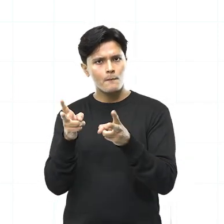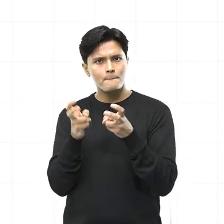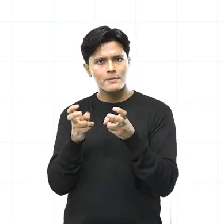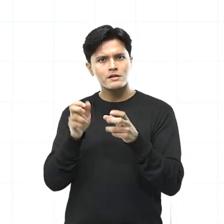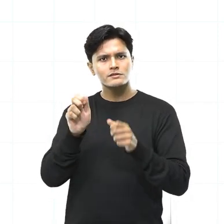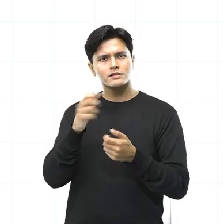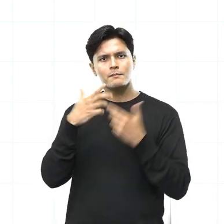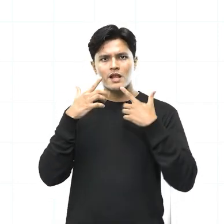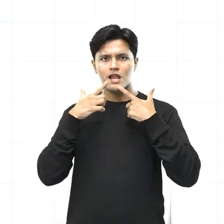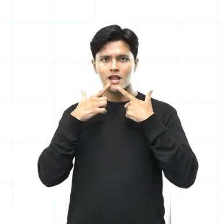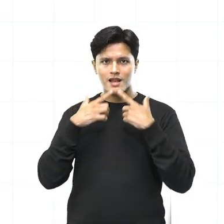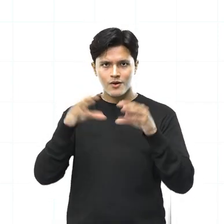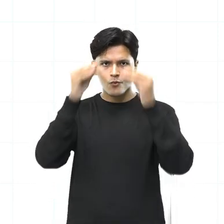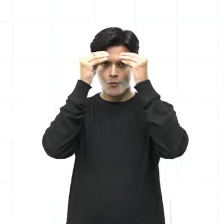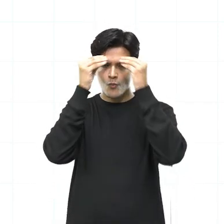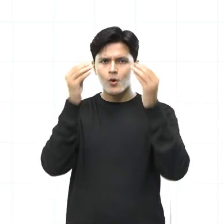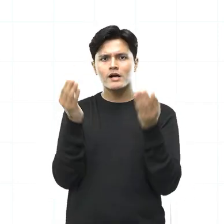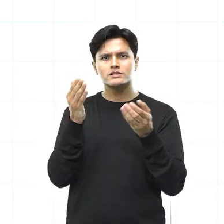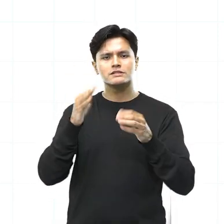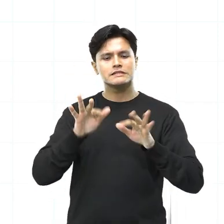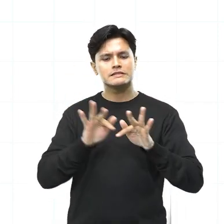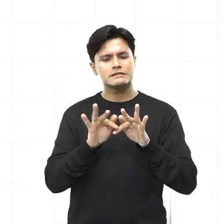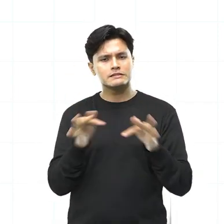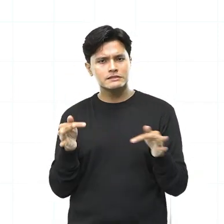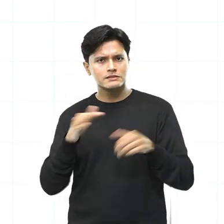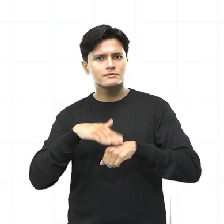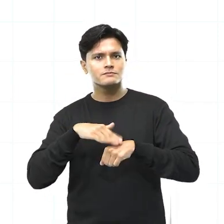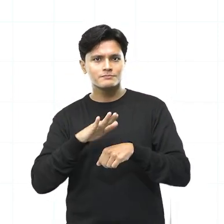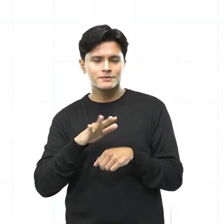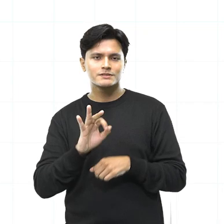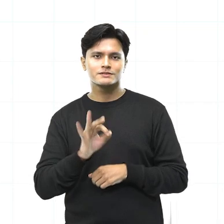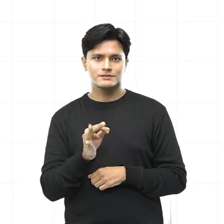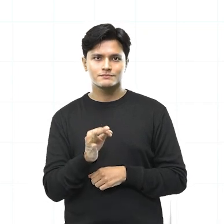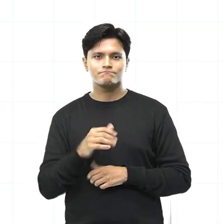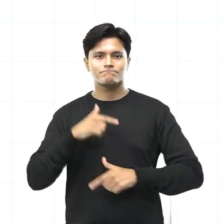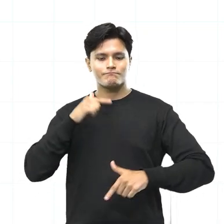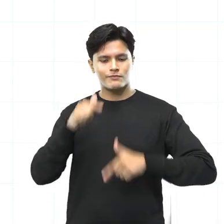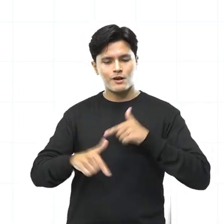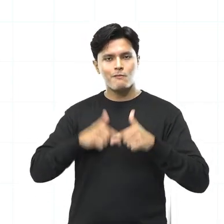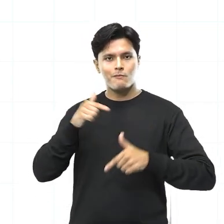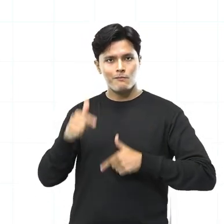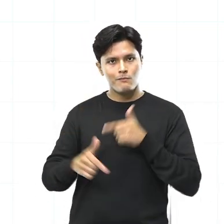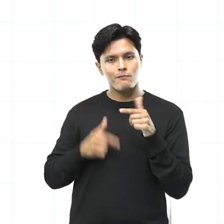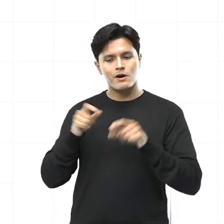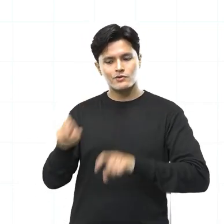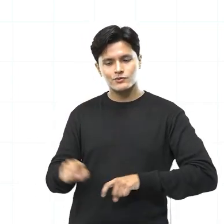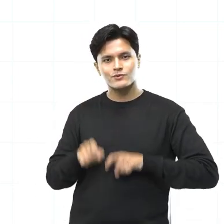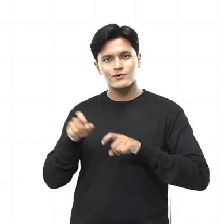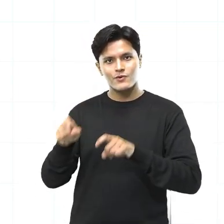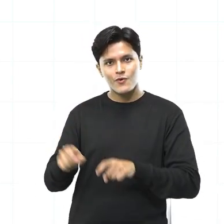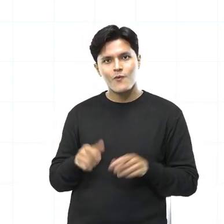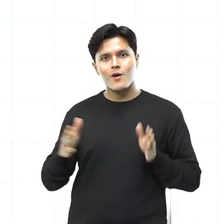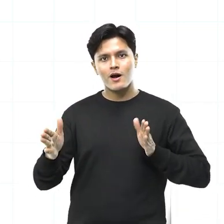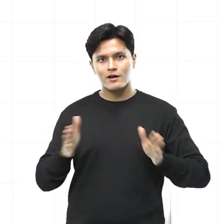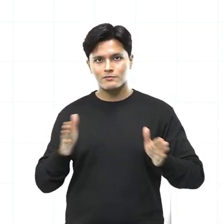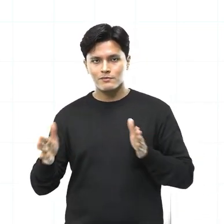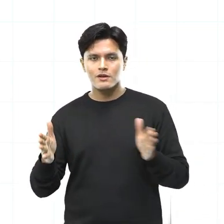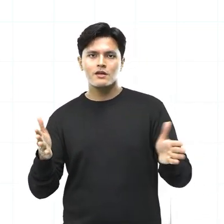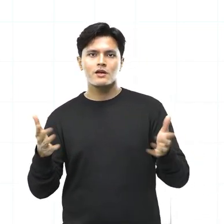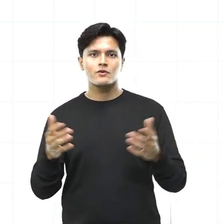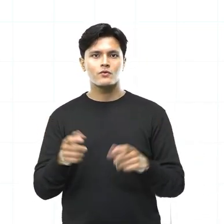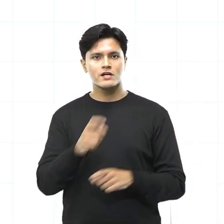mais simples, certo? Ó, trabalho na roça de inverno e de estio, a